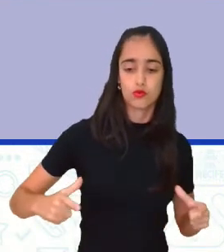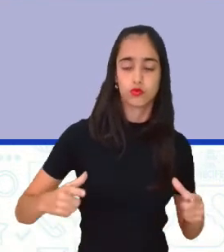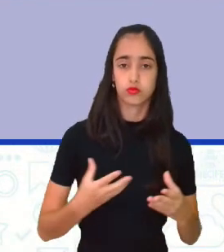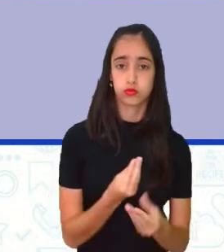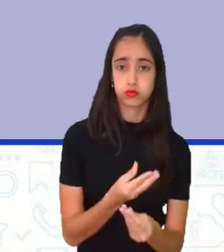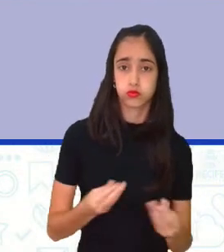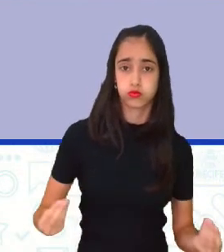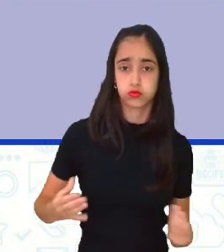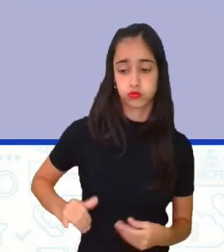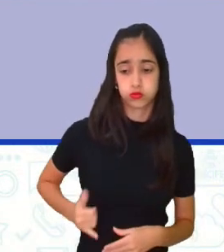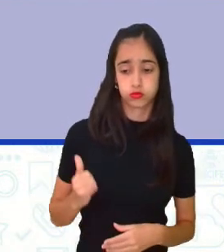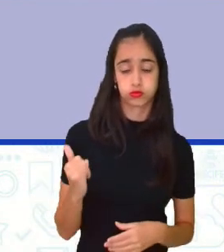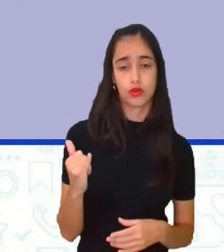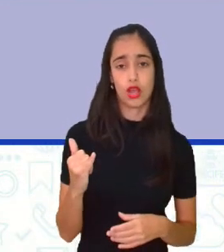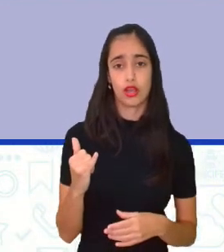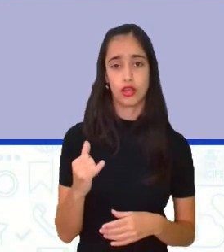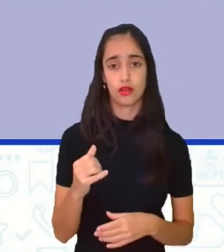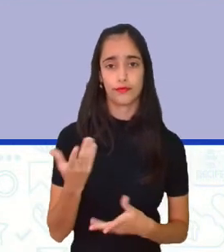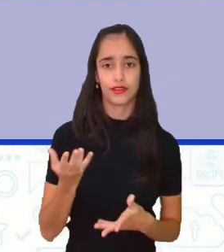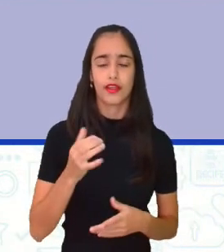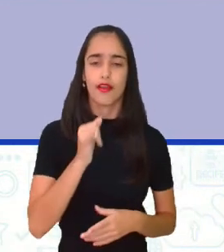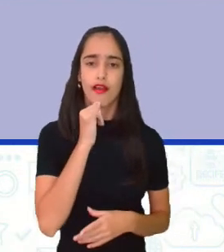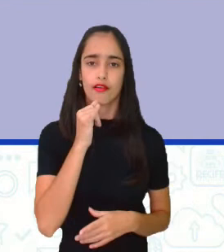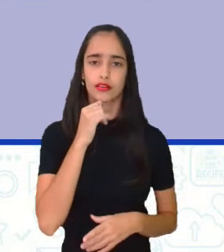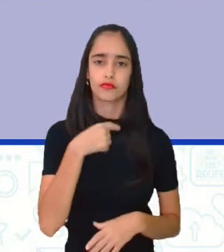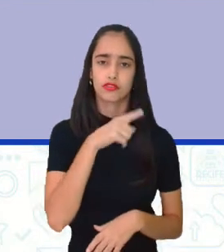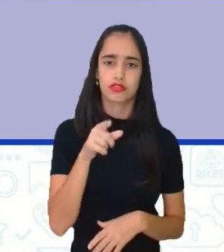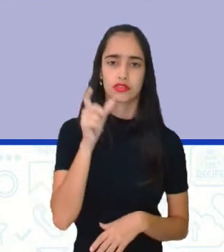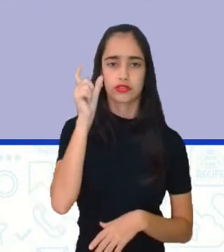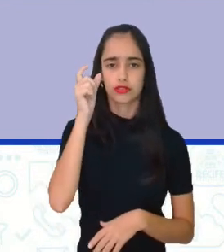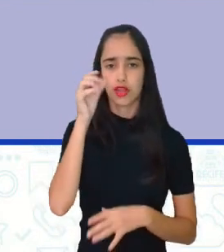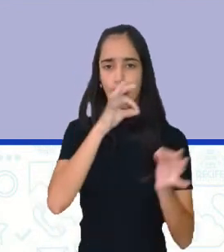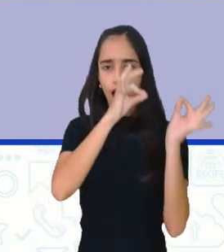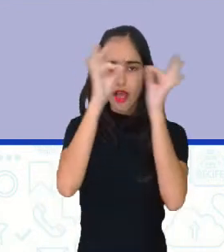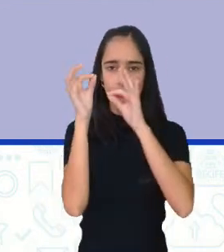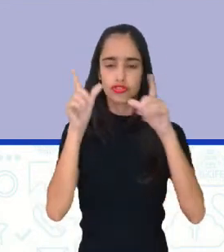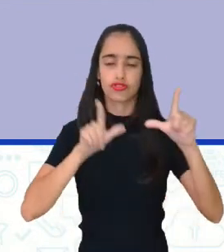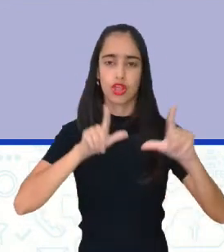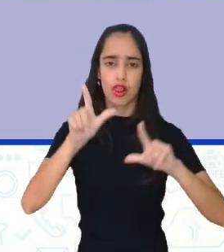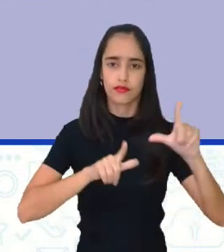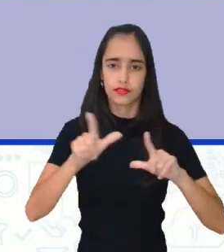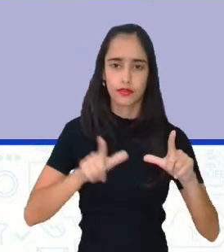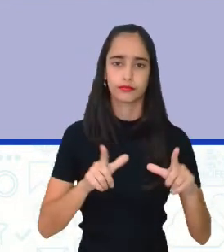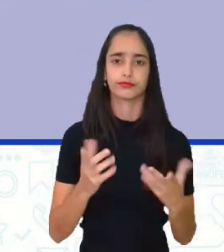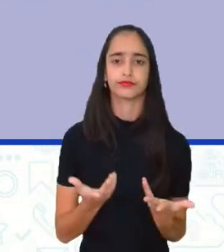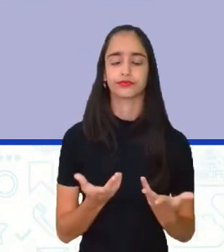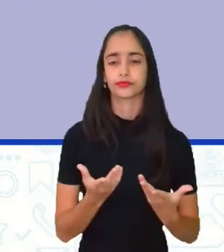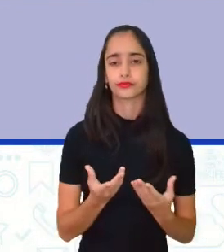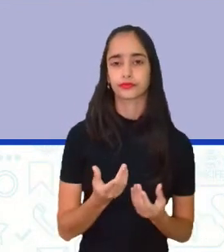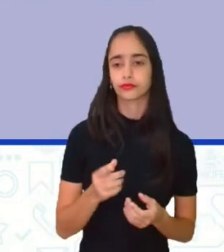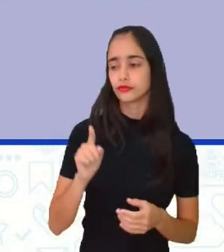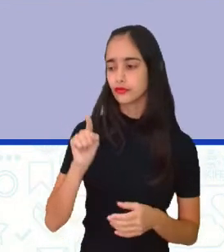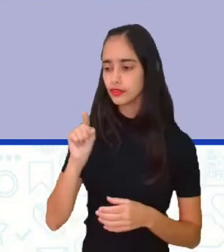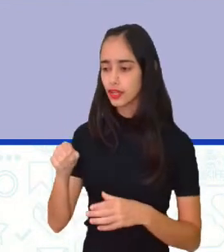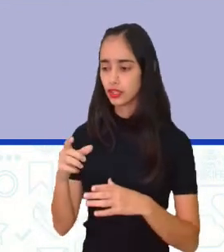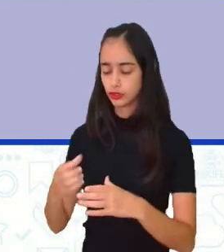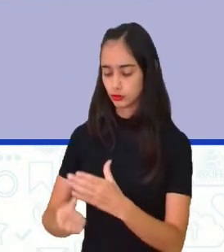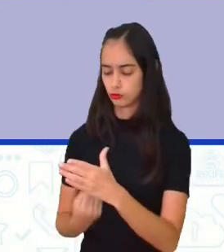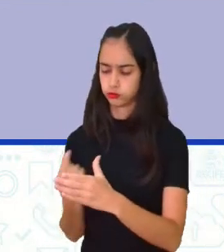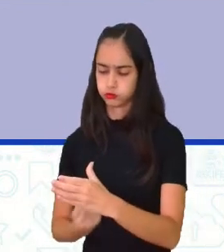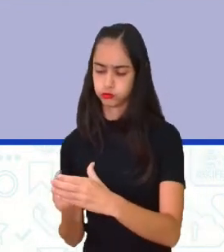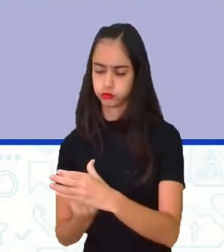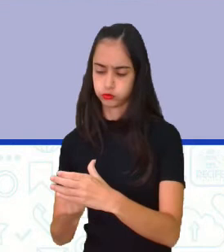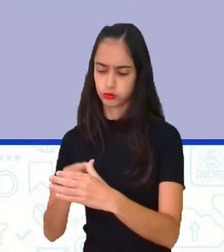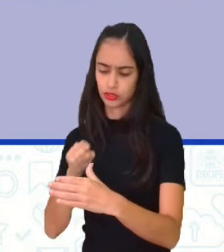às vezes você está assistindo e ocorre, não sei se já aconteceu com vocês, você está assistindo a televisão, liga o liquidificador, acontece essa interferência